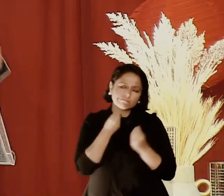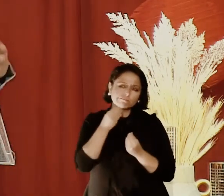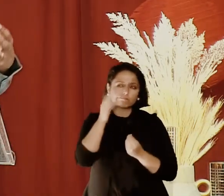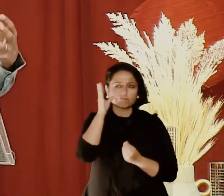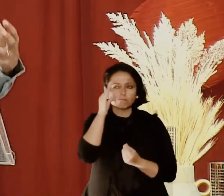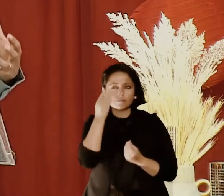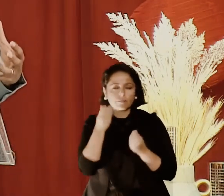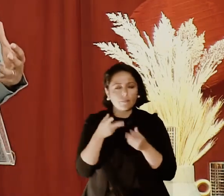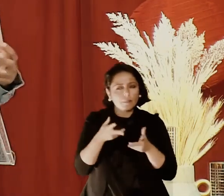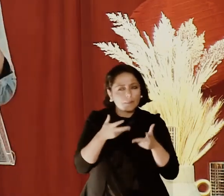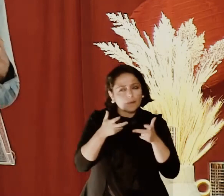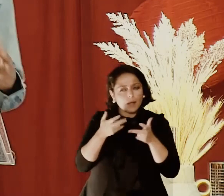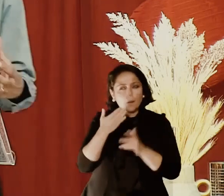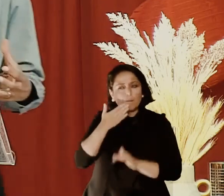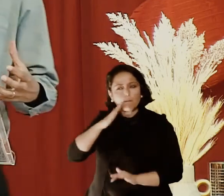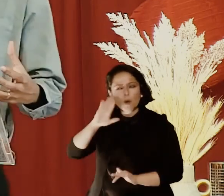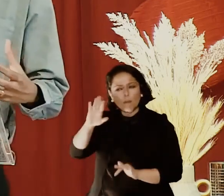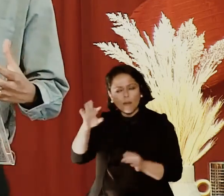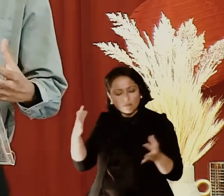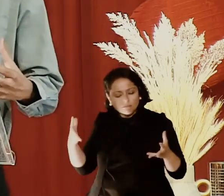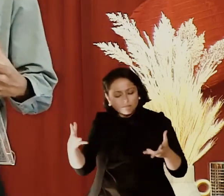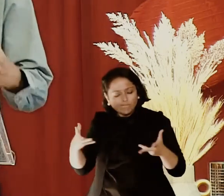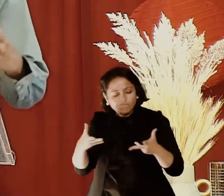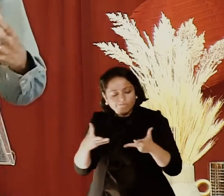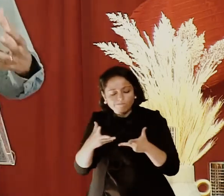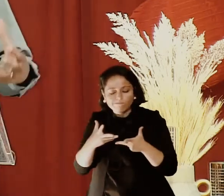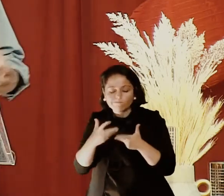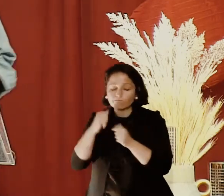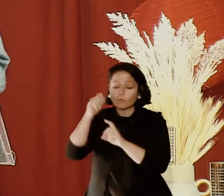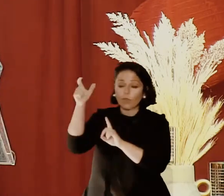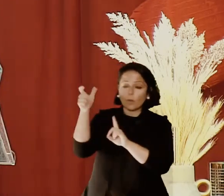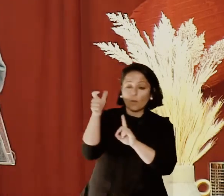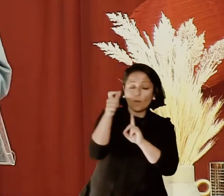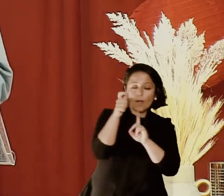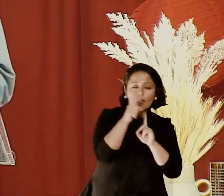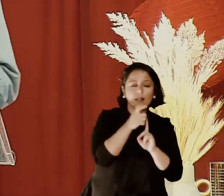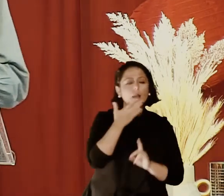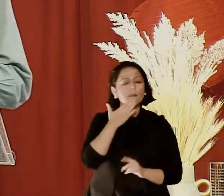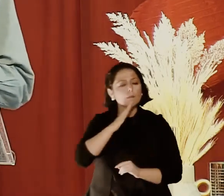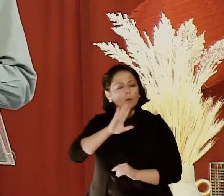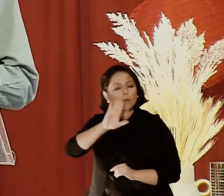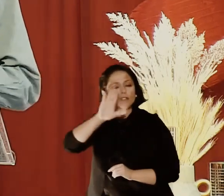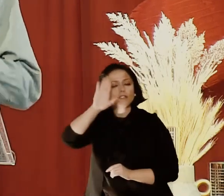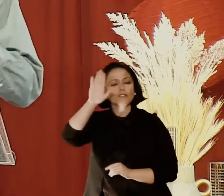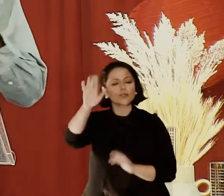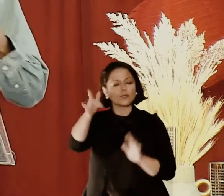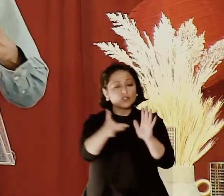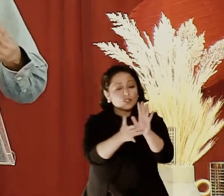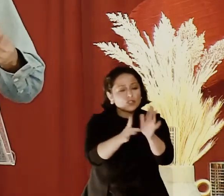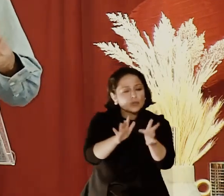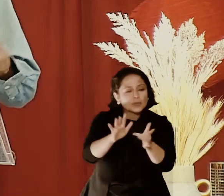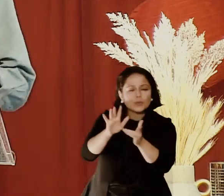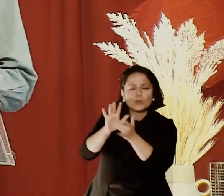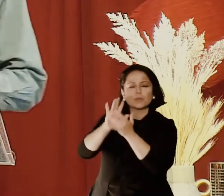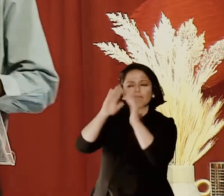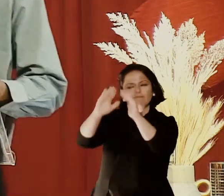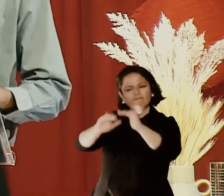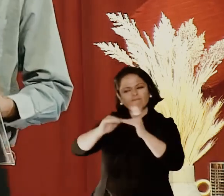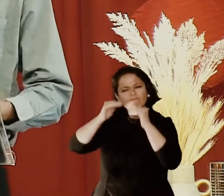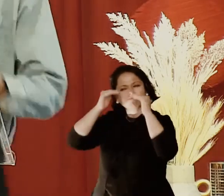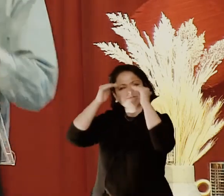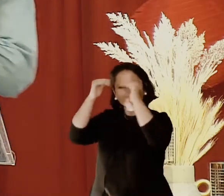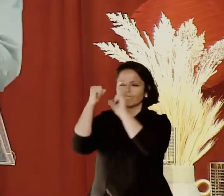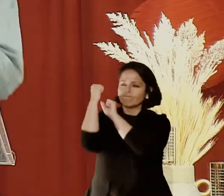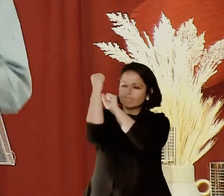tão grandiosa, tão maravilhosa, um reinado prometido, um Deus soberano que se manifestaria